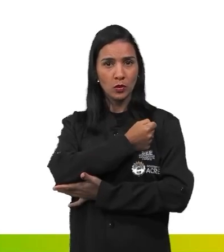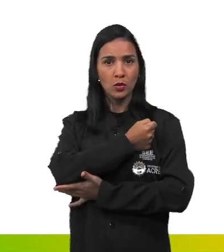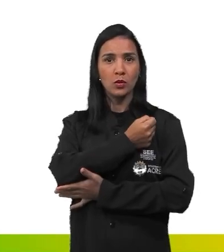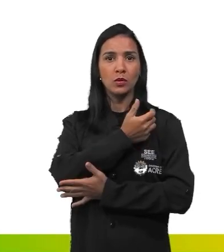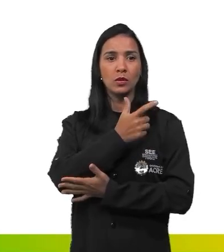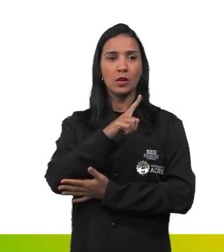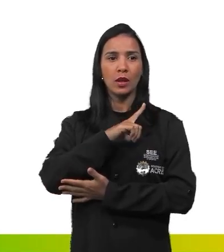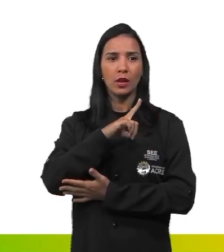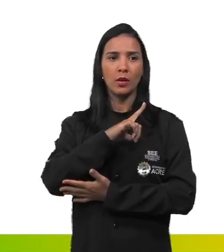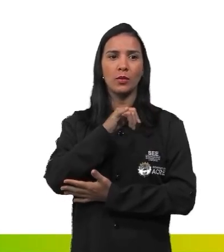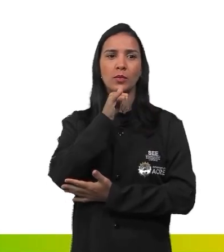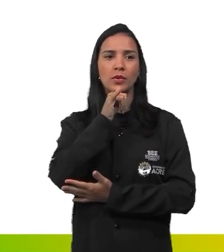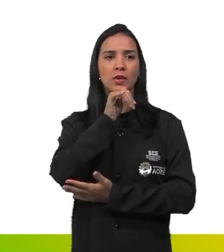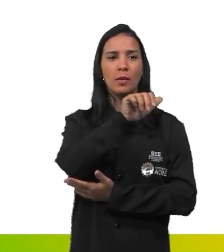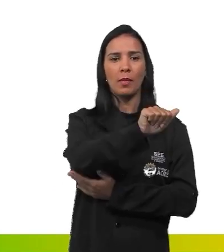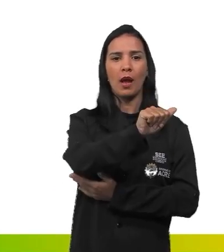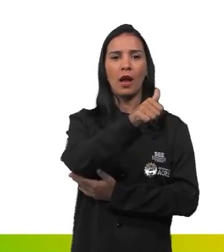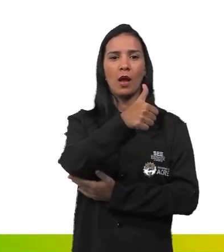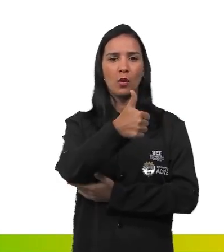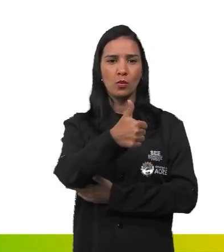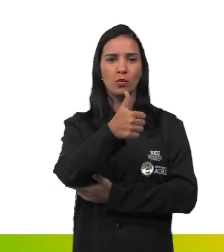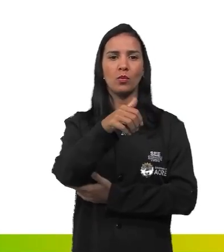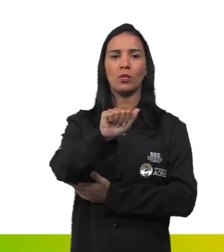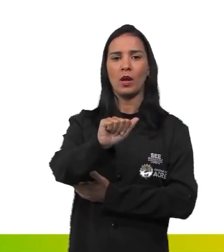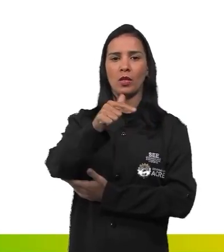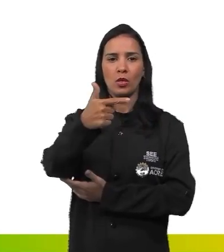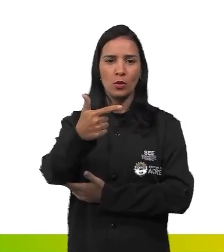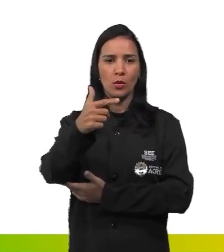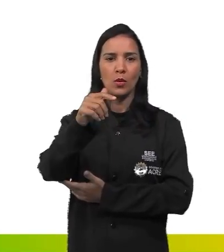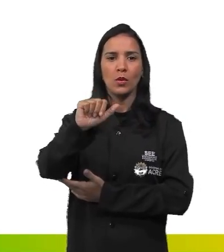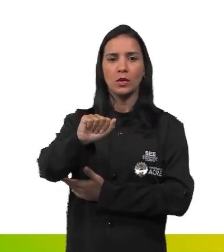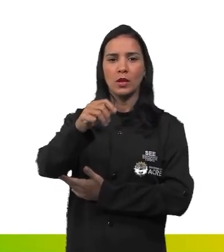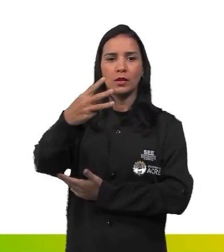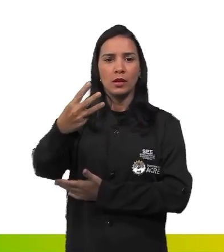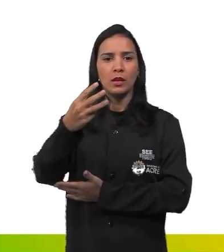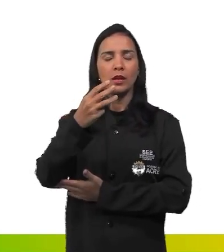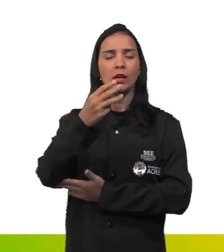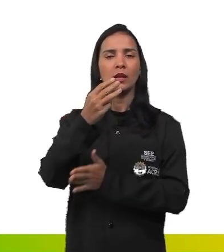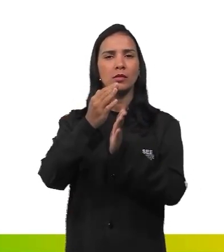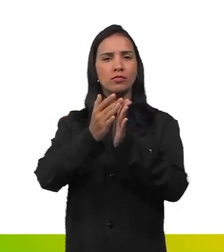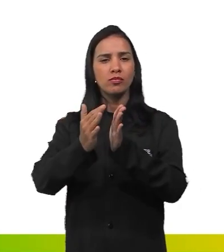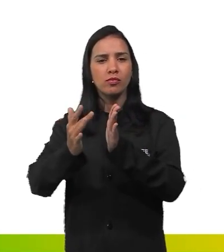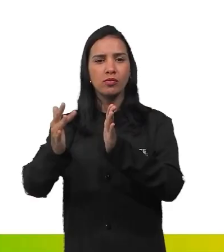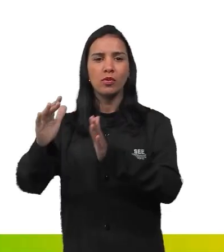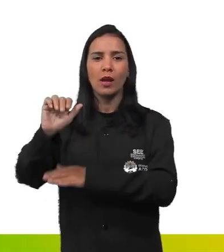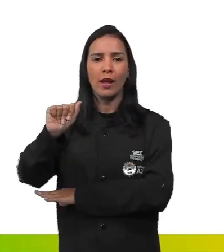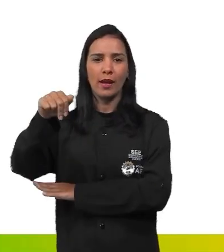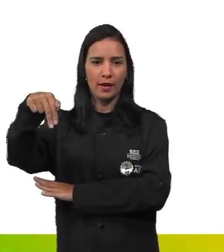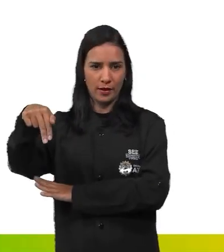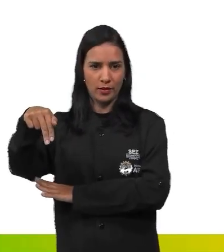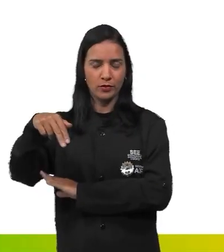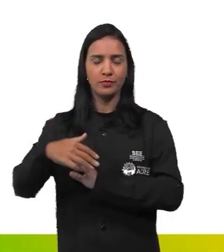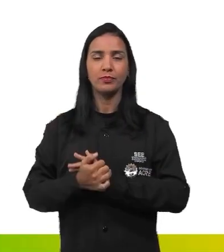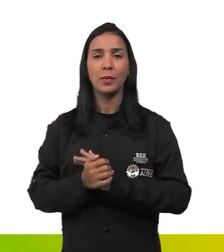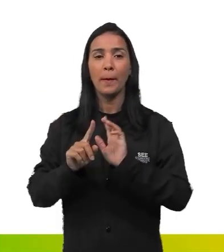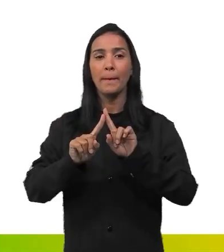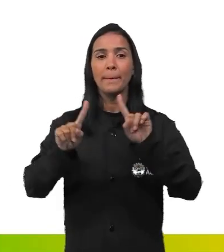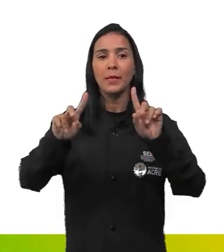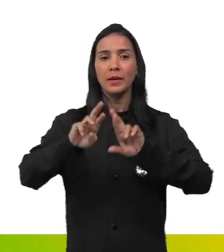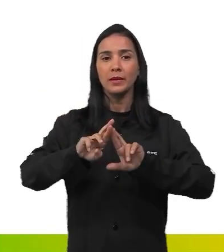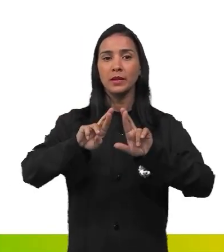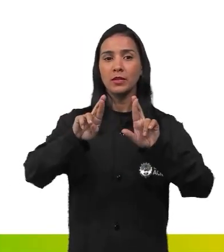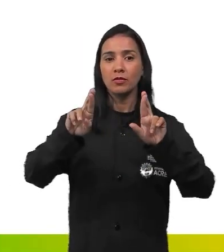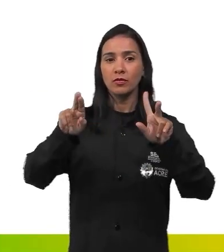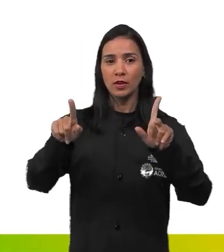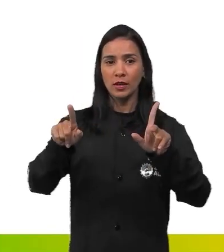termos A1, A2 e assim por diante até AN, tal que a diferença